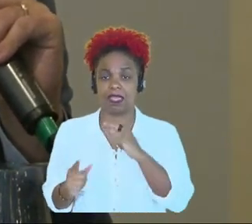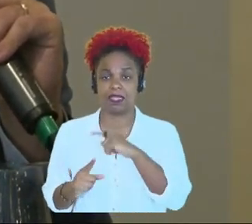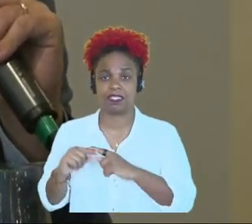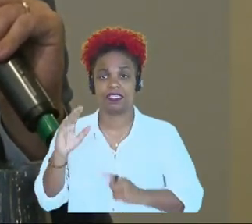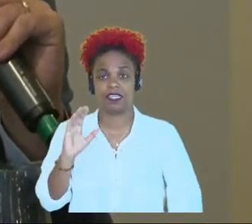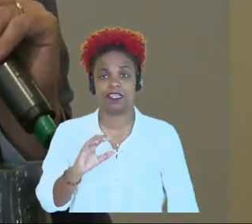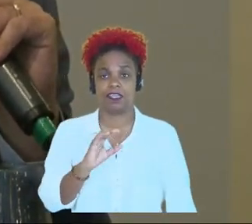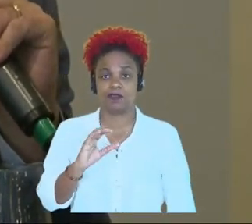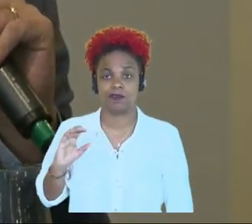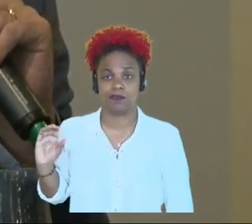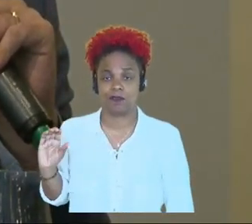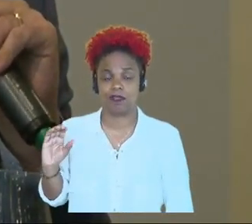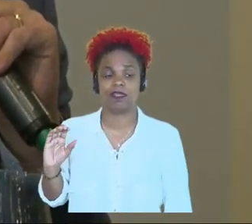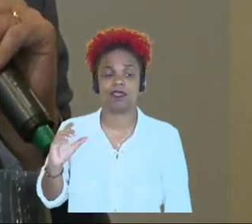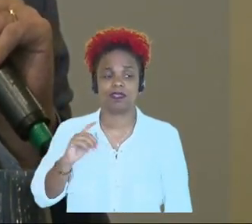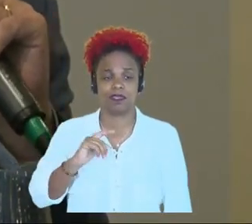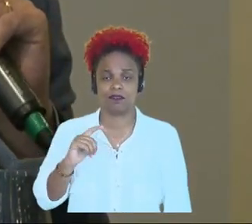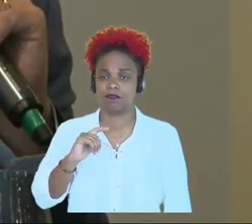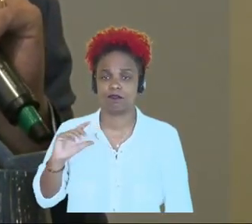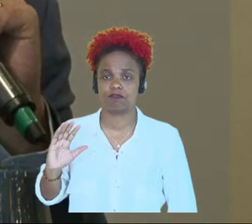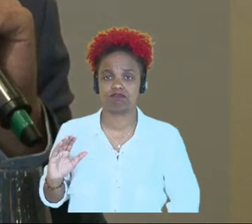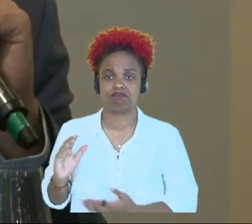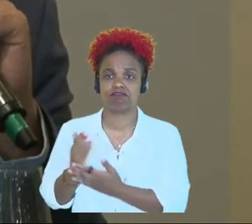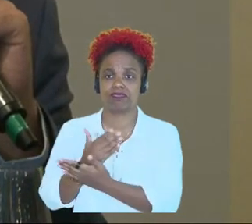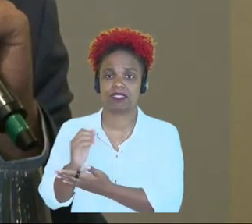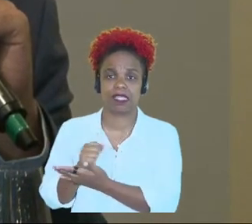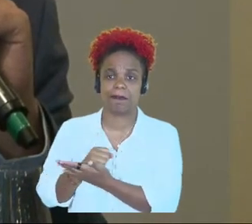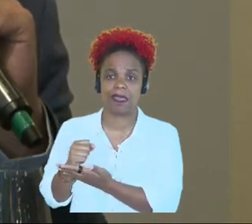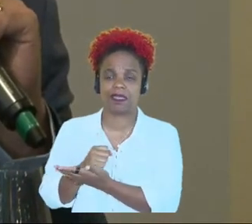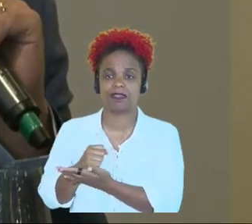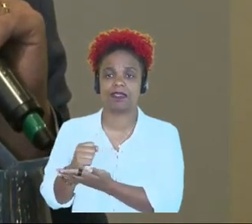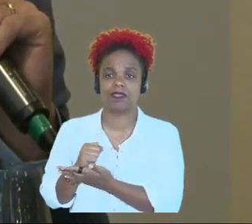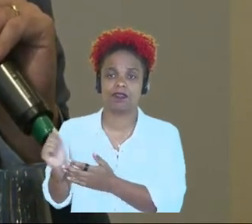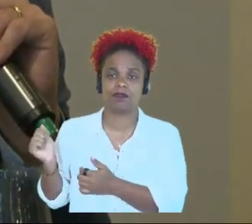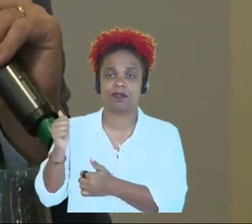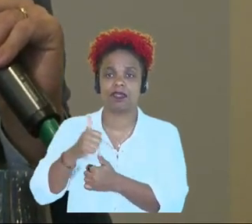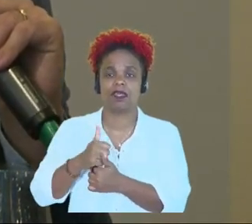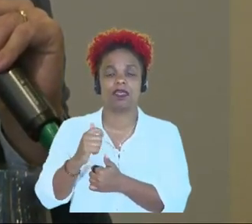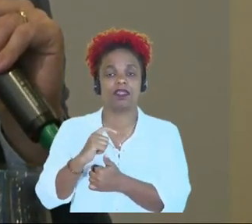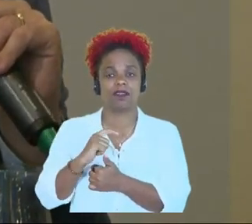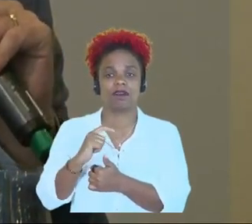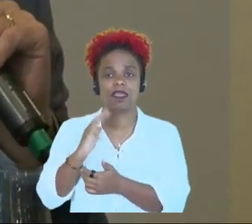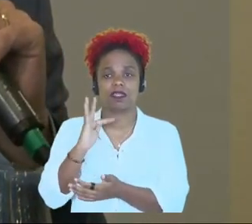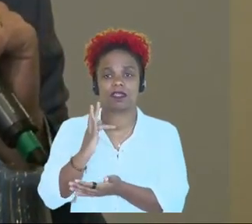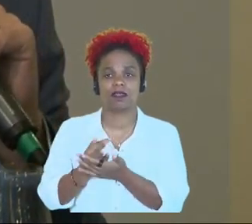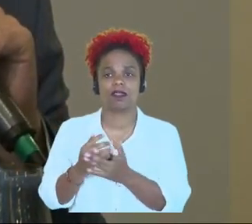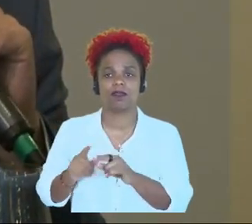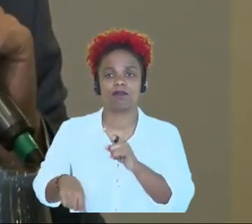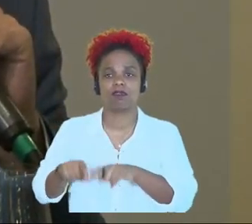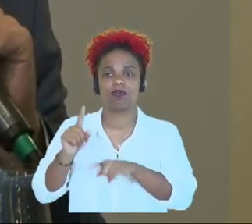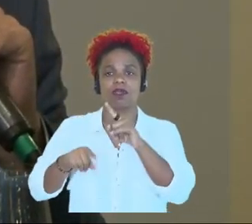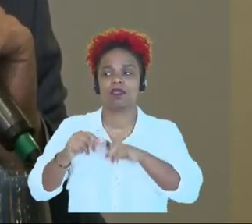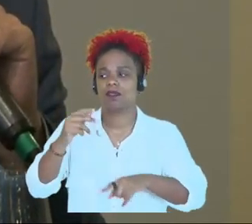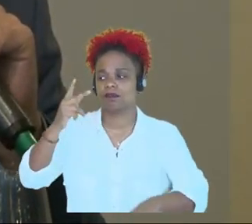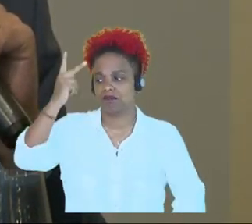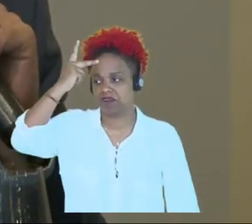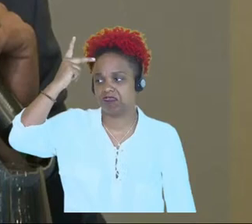Católica foi basicamente removida das bases e foi substituída pela teologia da prosperidade